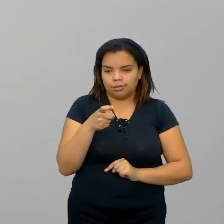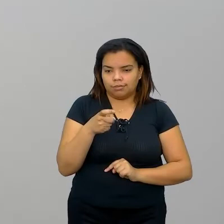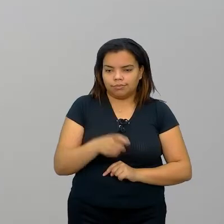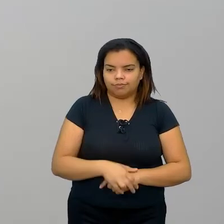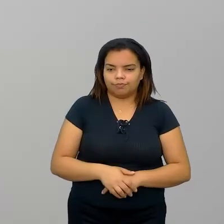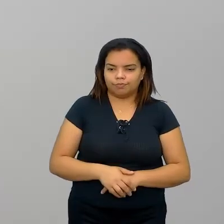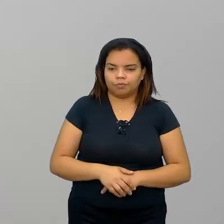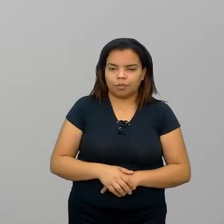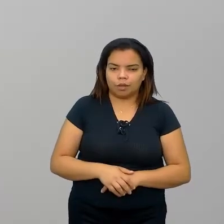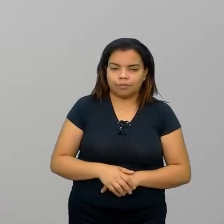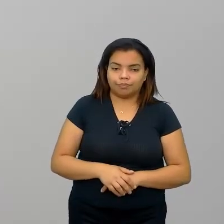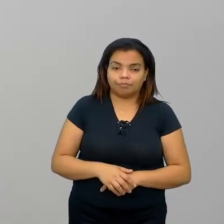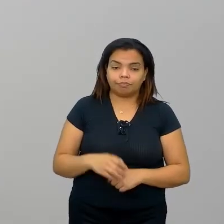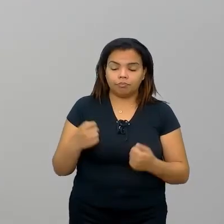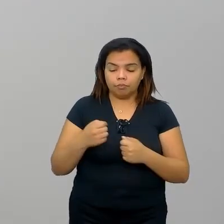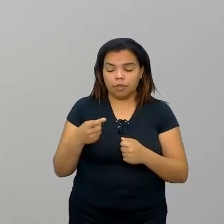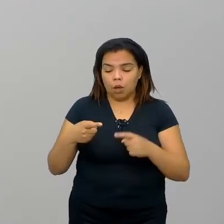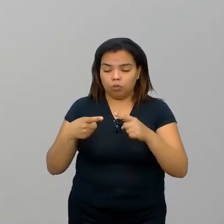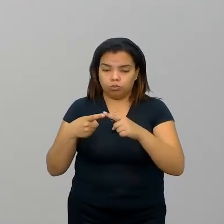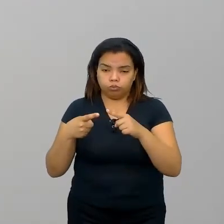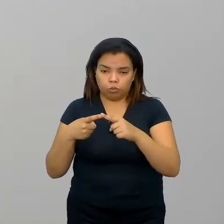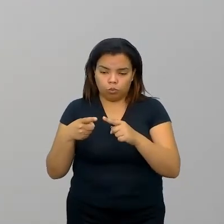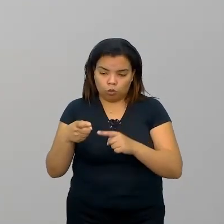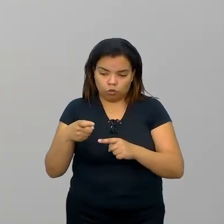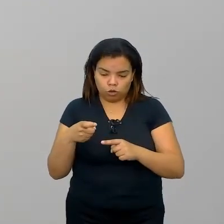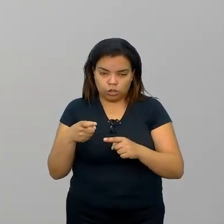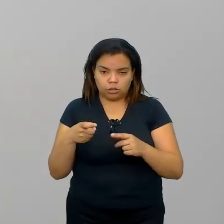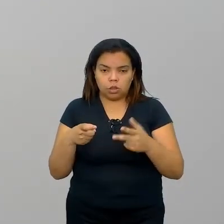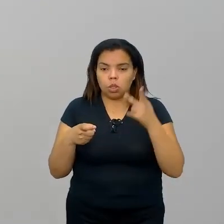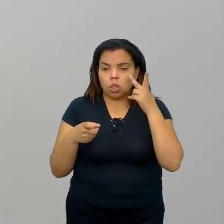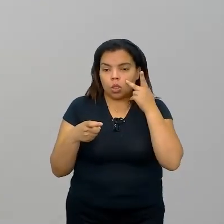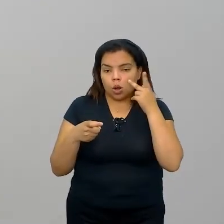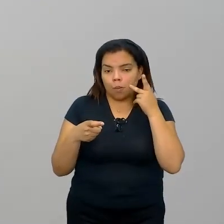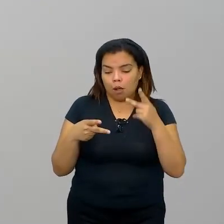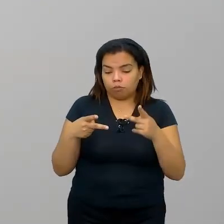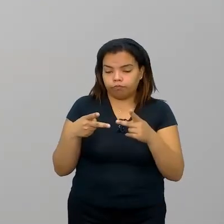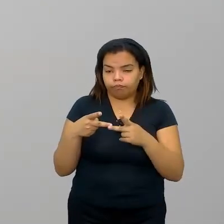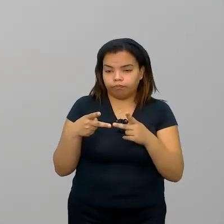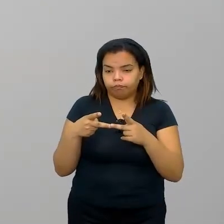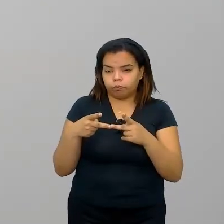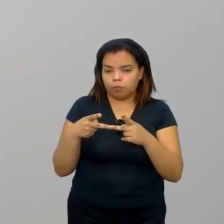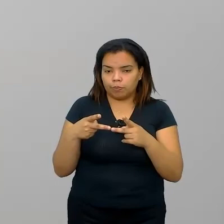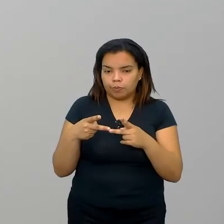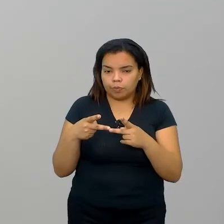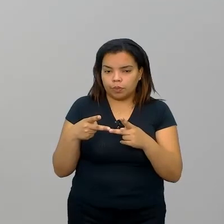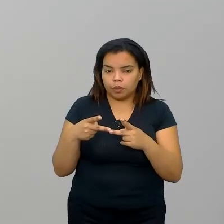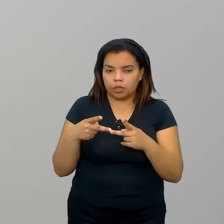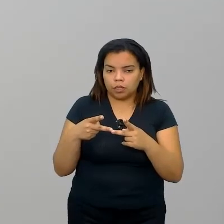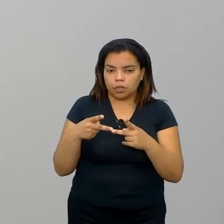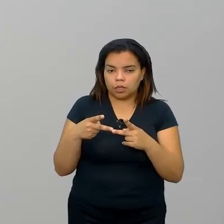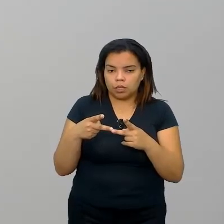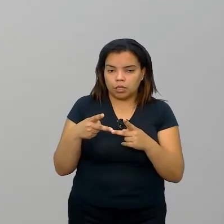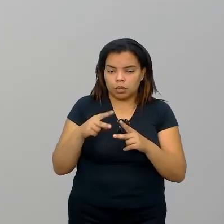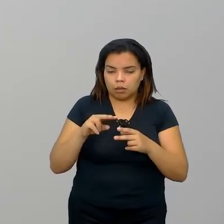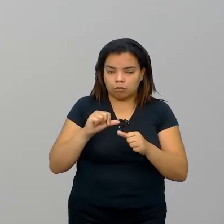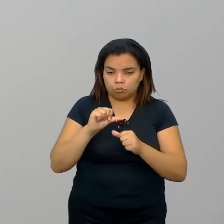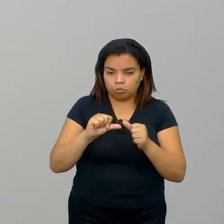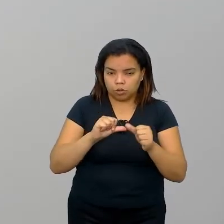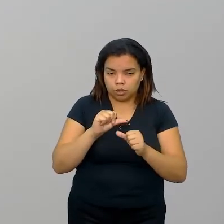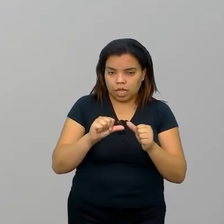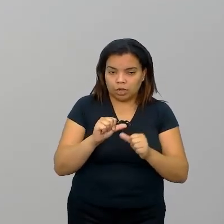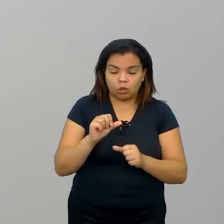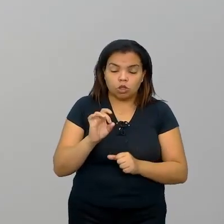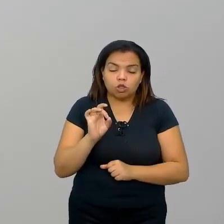e um outro X afetado. Mas aí ele não seria um homem, geneticamente ele seria uma mulher. Então, só mulheres